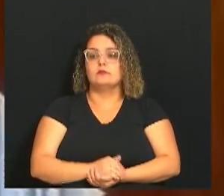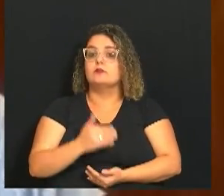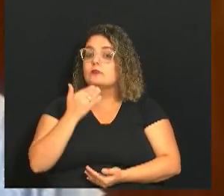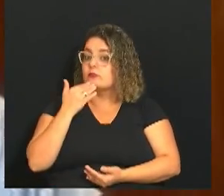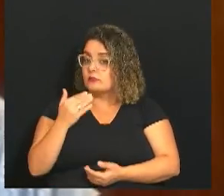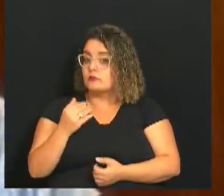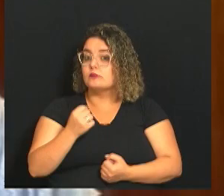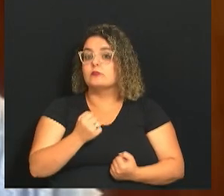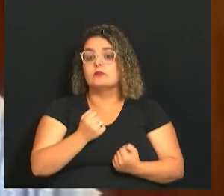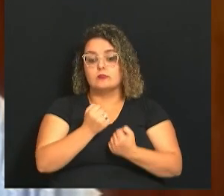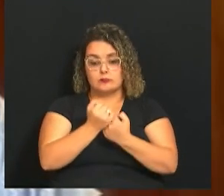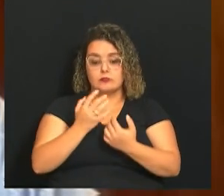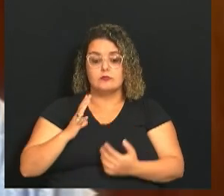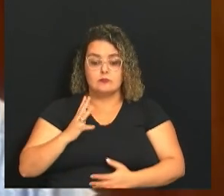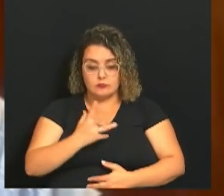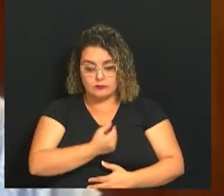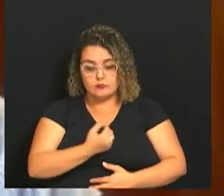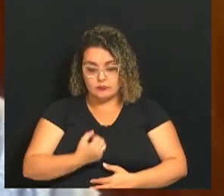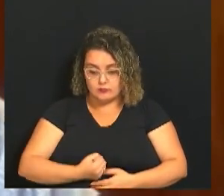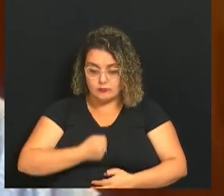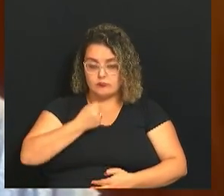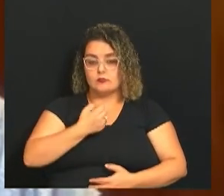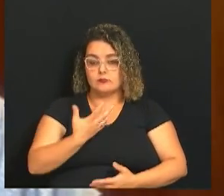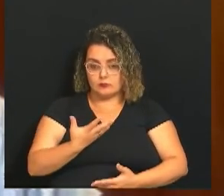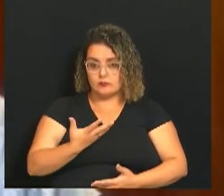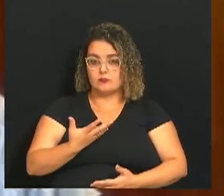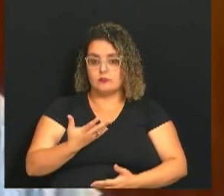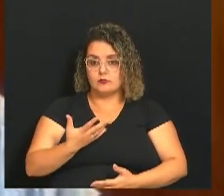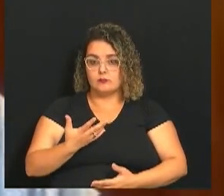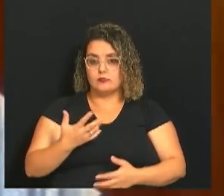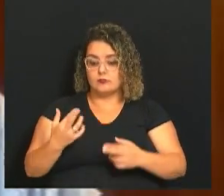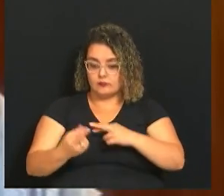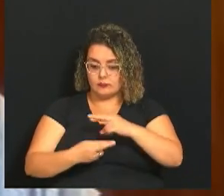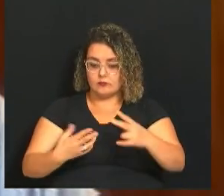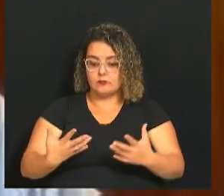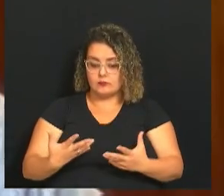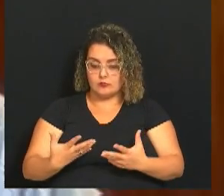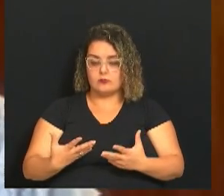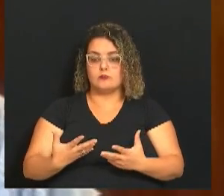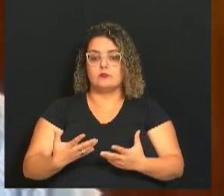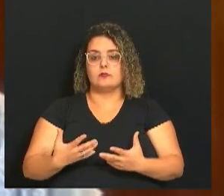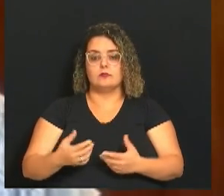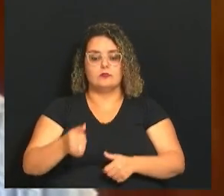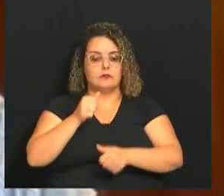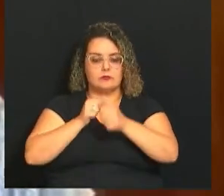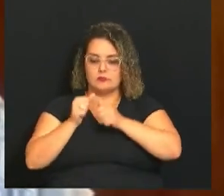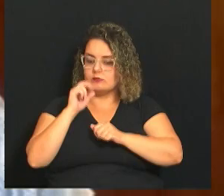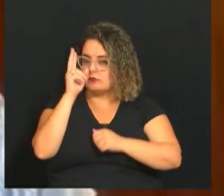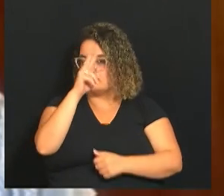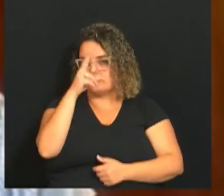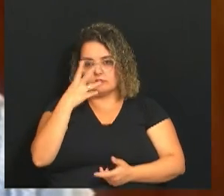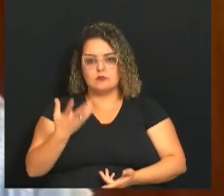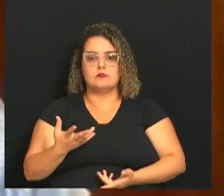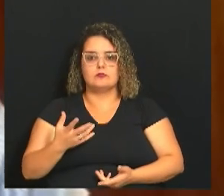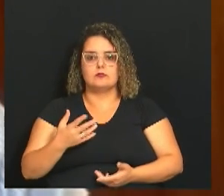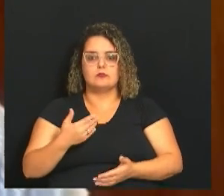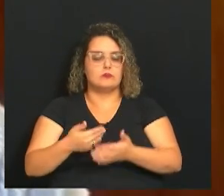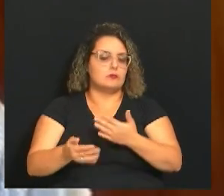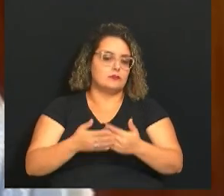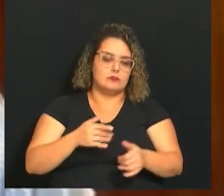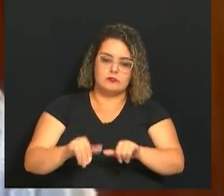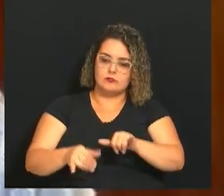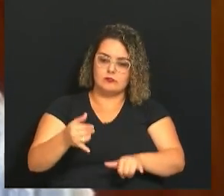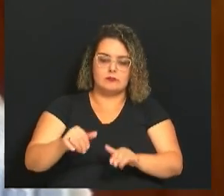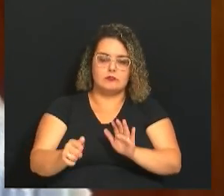tenha qualquer tipo de problema relacionado à bebida alcoólica ou qualquer outro tipo de droga, qualquer outro tipo de